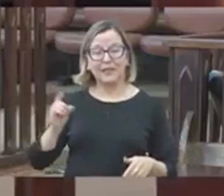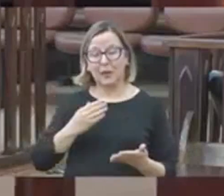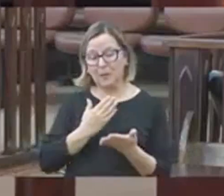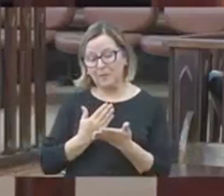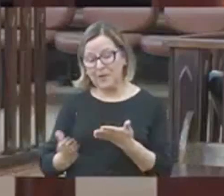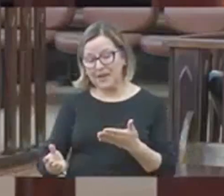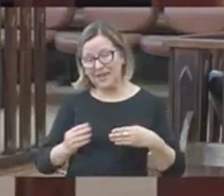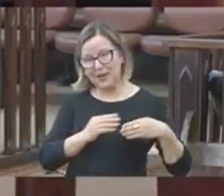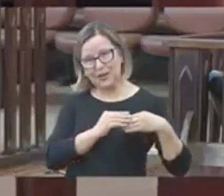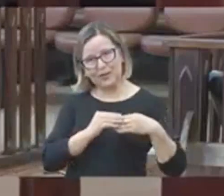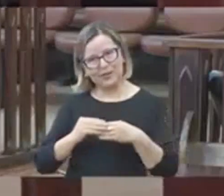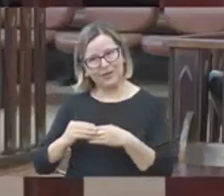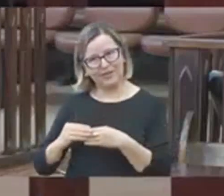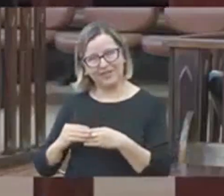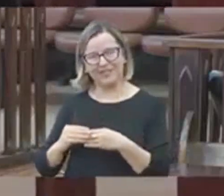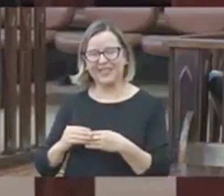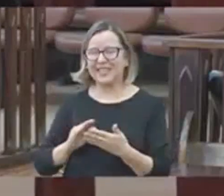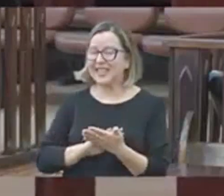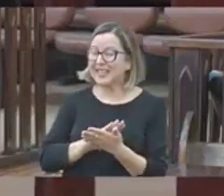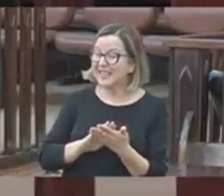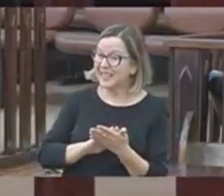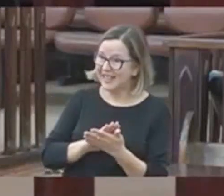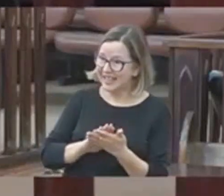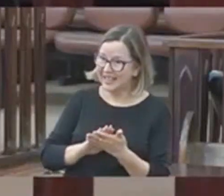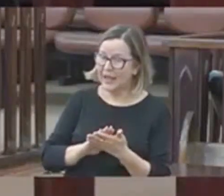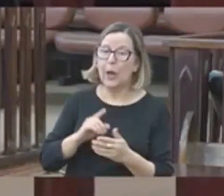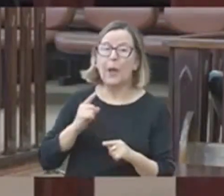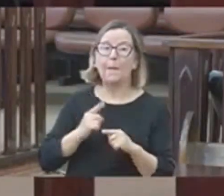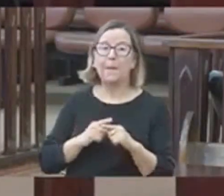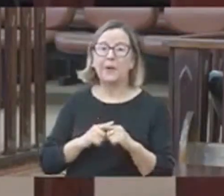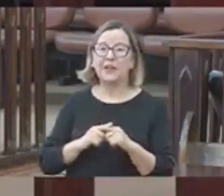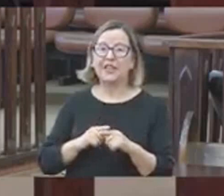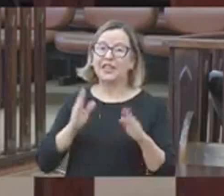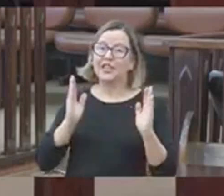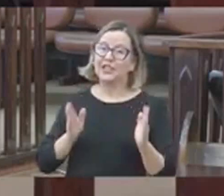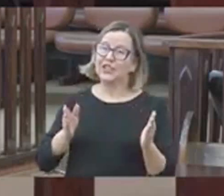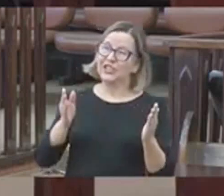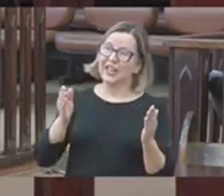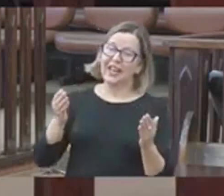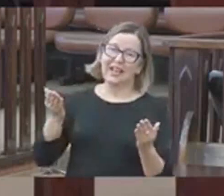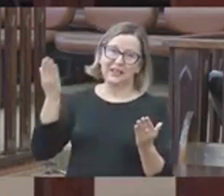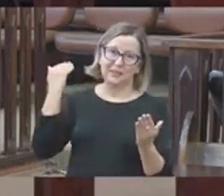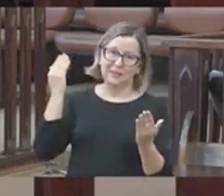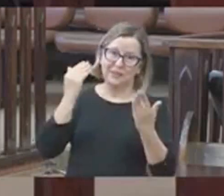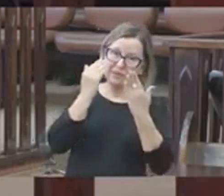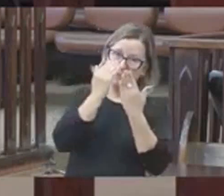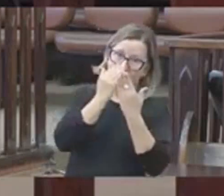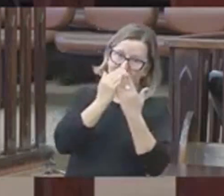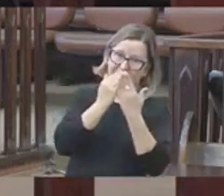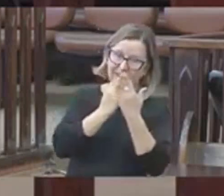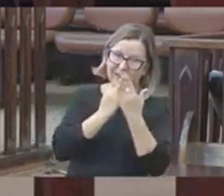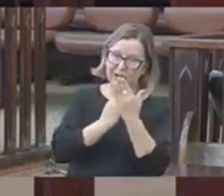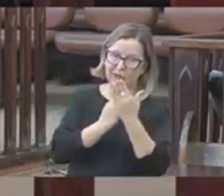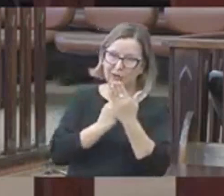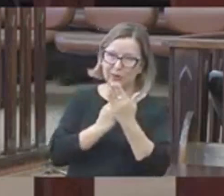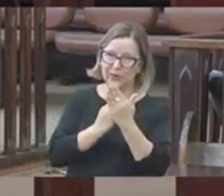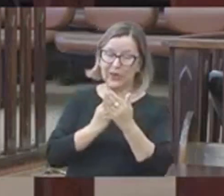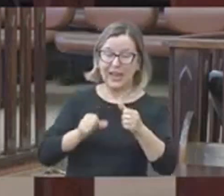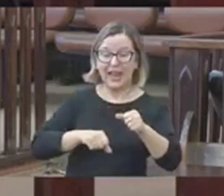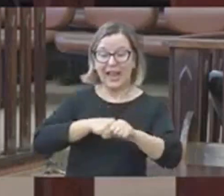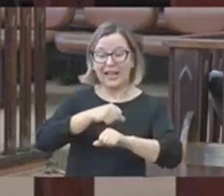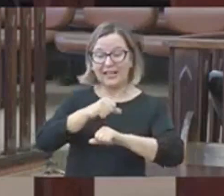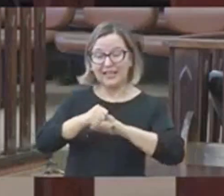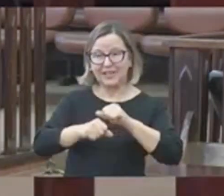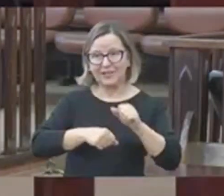havia planejado também a restauração desta família e a restauração da sociedade. Então,